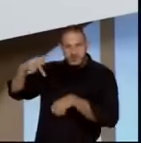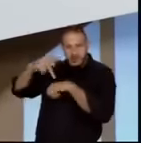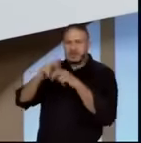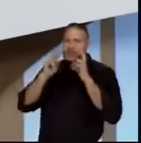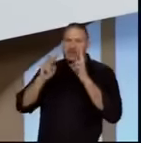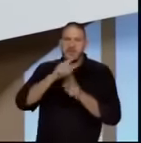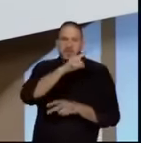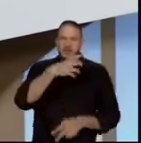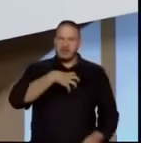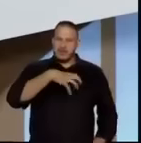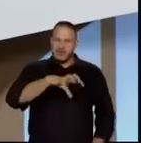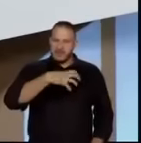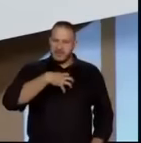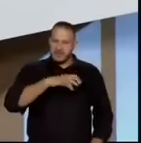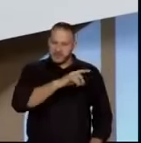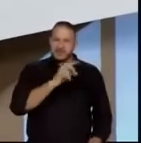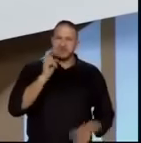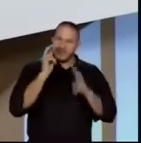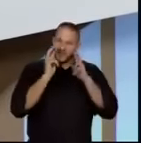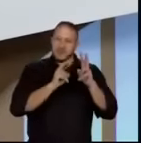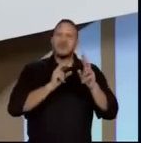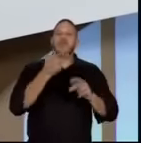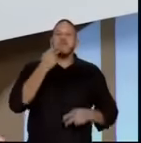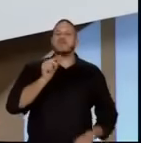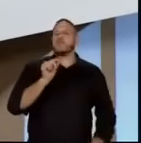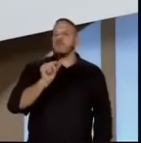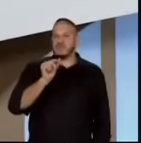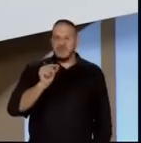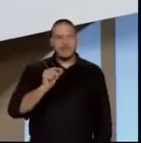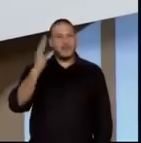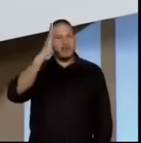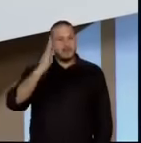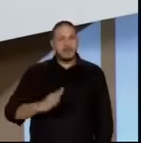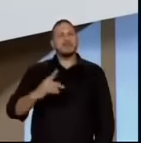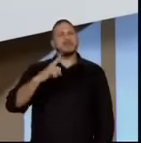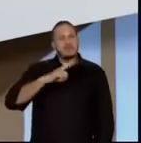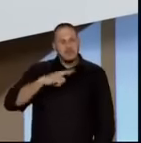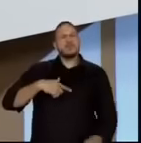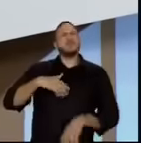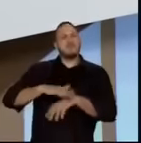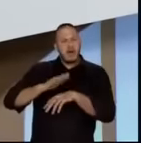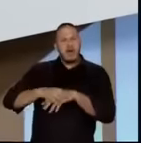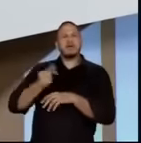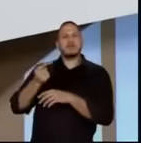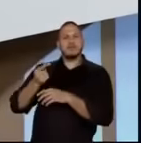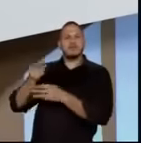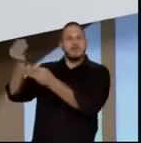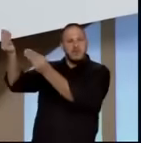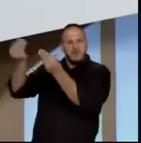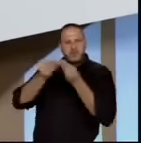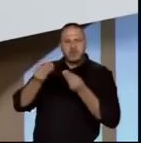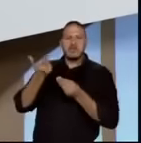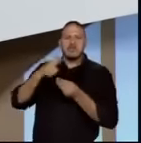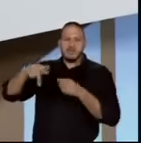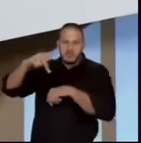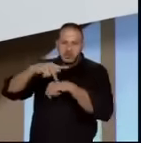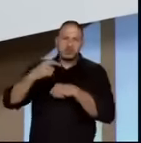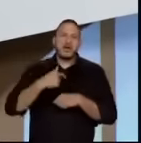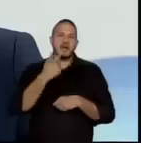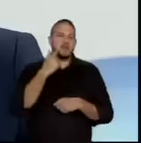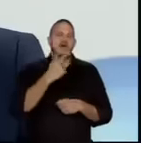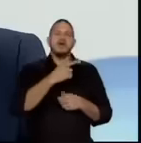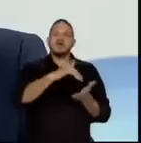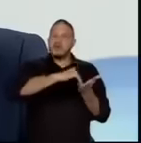Salvador, dizendo que o Brasil deveria receber mais doações internacionais. O seu secretário de Relações Internacionais, o Castelo